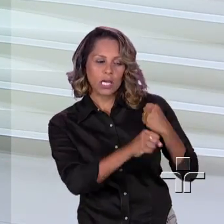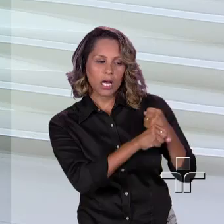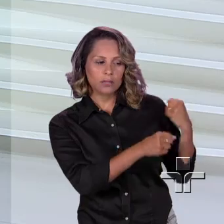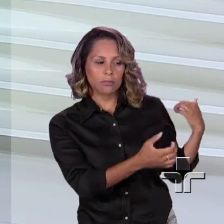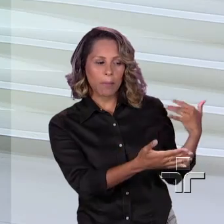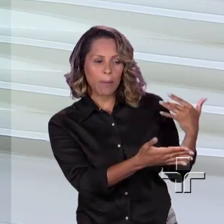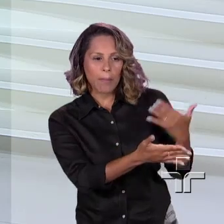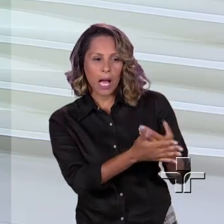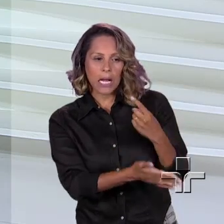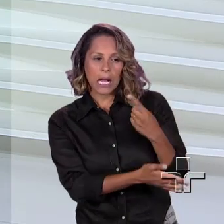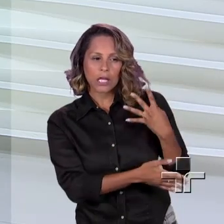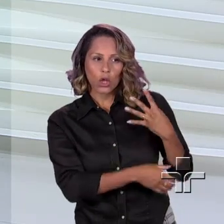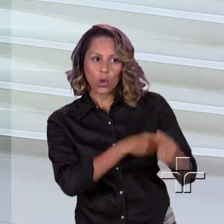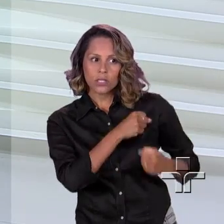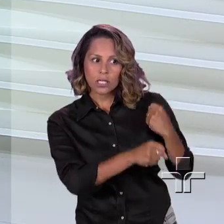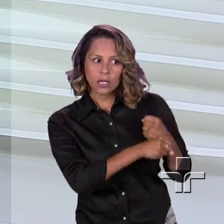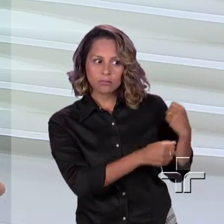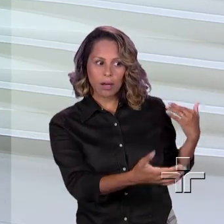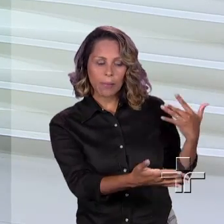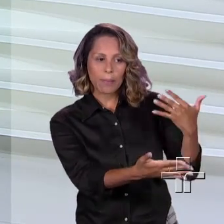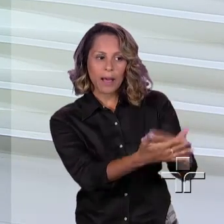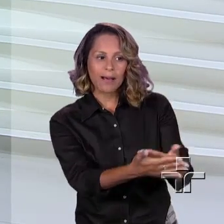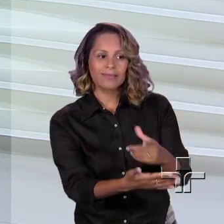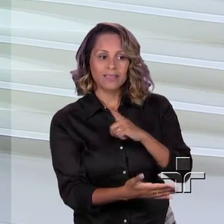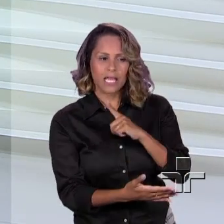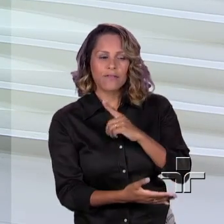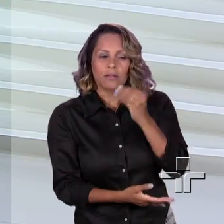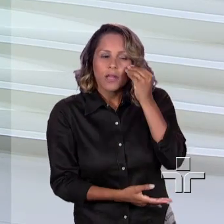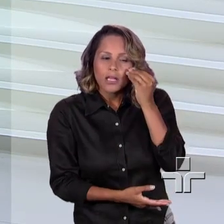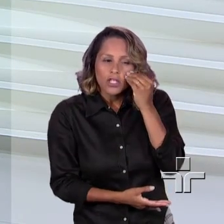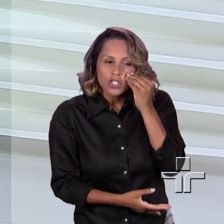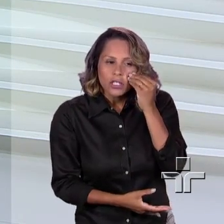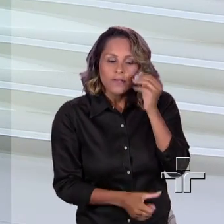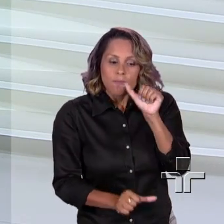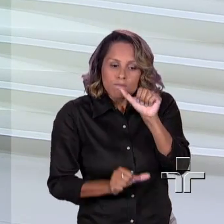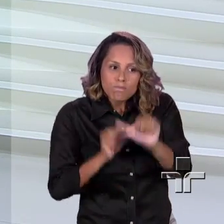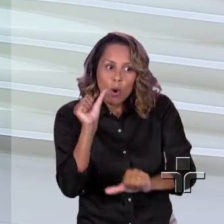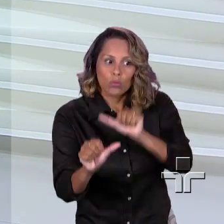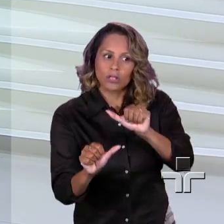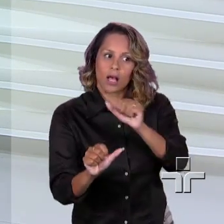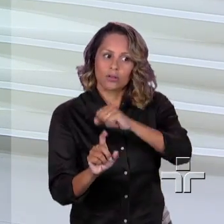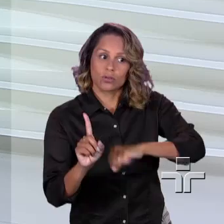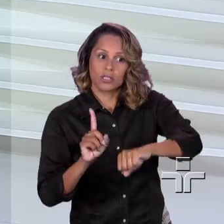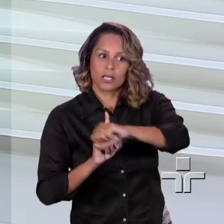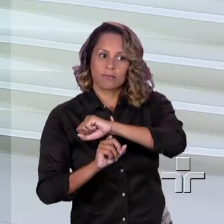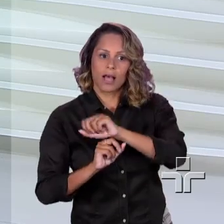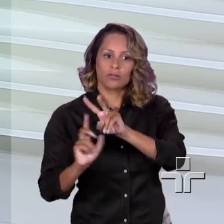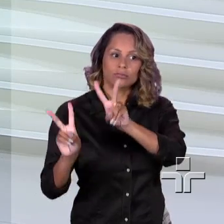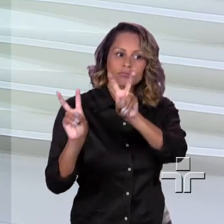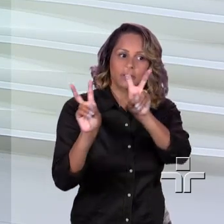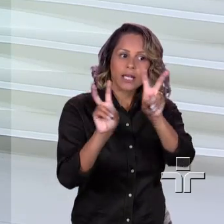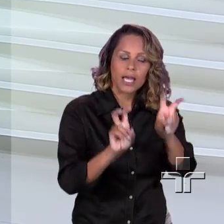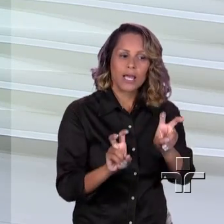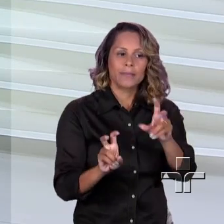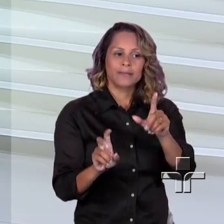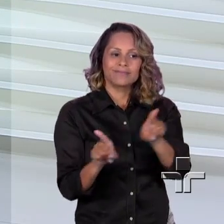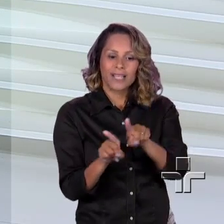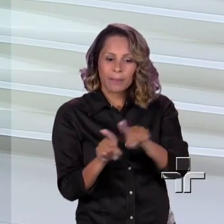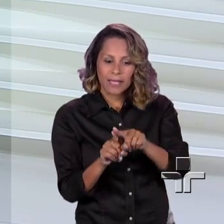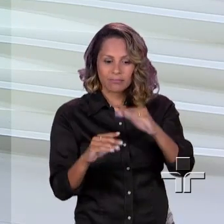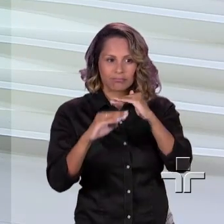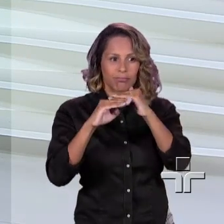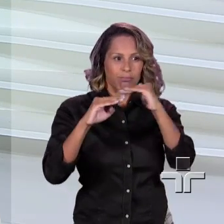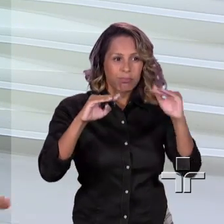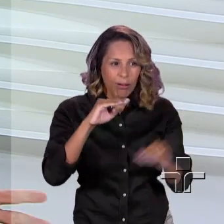transformar minimamente algumas questões nessa sociedade, eliminar um pouco a desigualdade social e